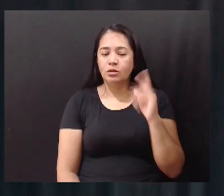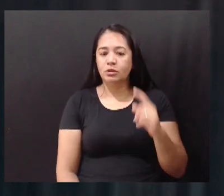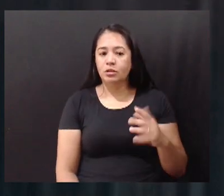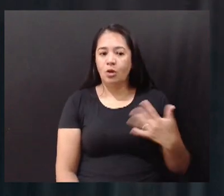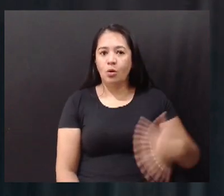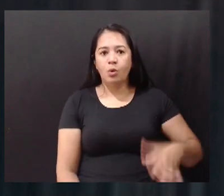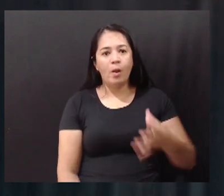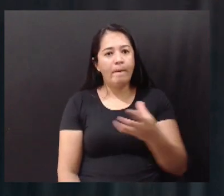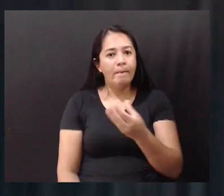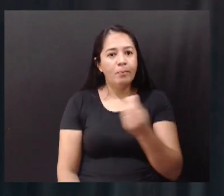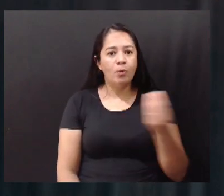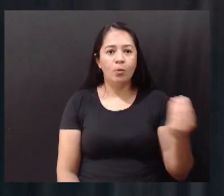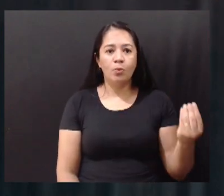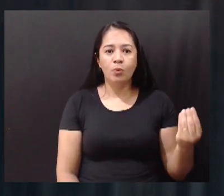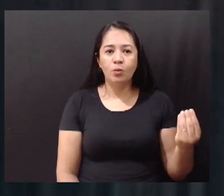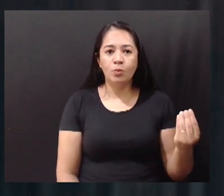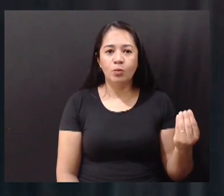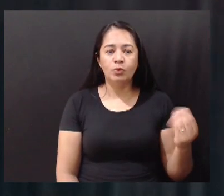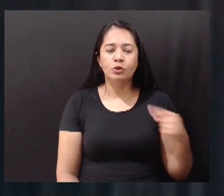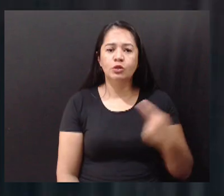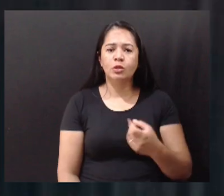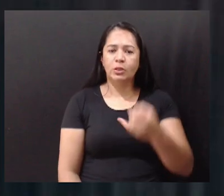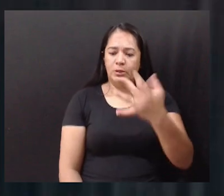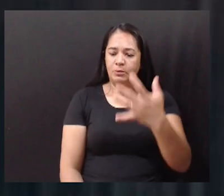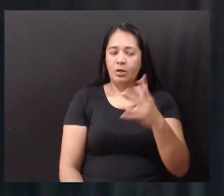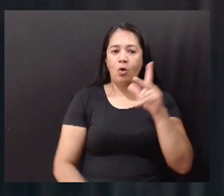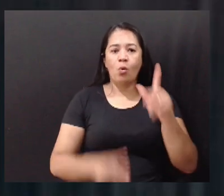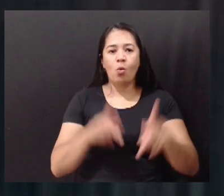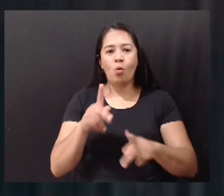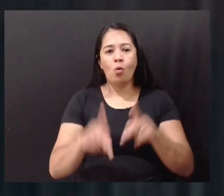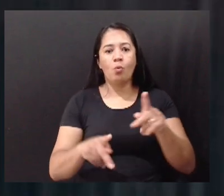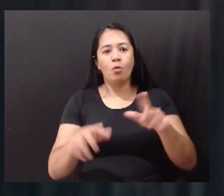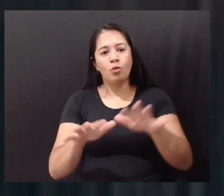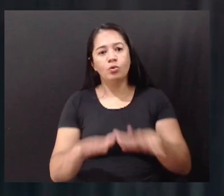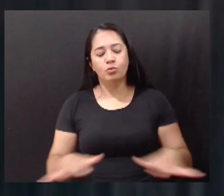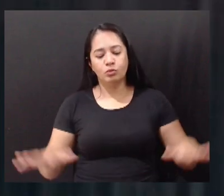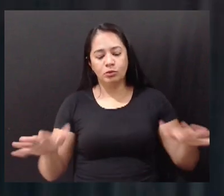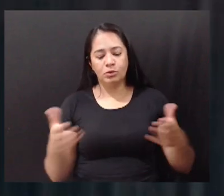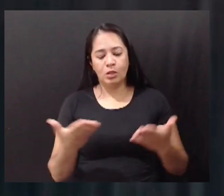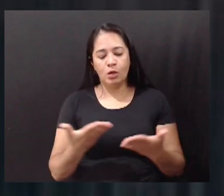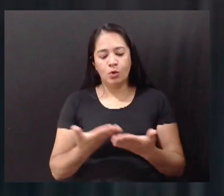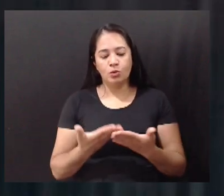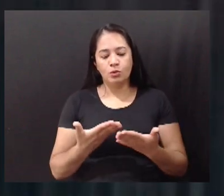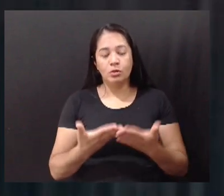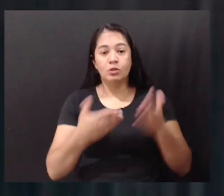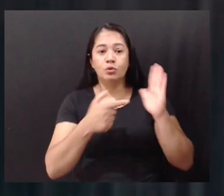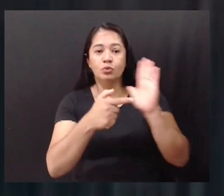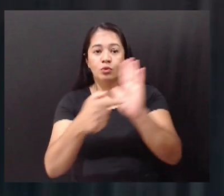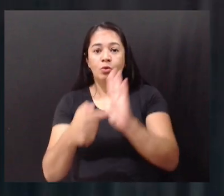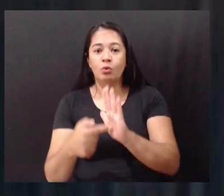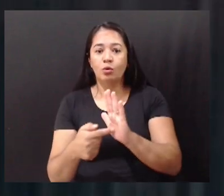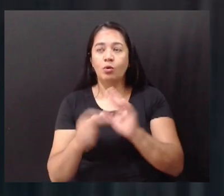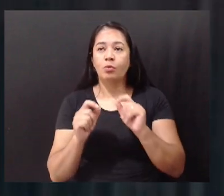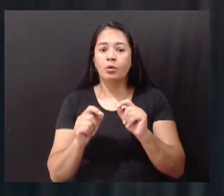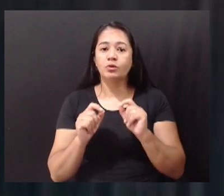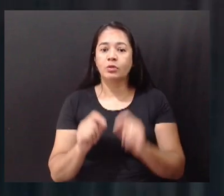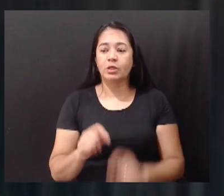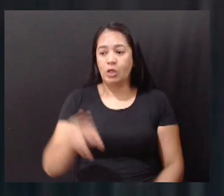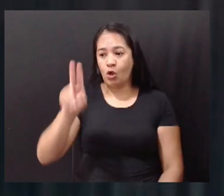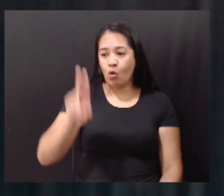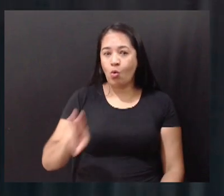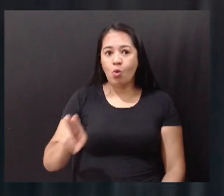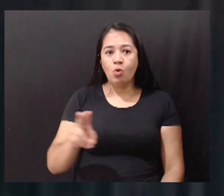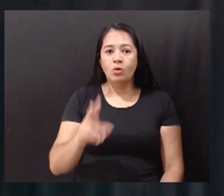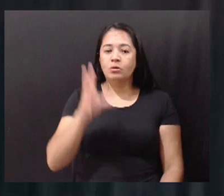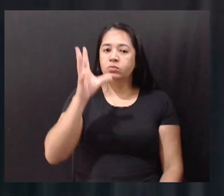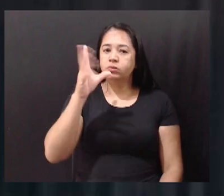Então, quando nós falamos da população geral, os estudos mostram que o uso excessivo, então não só a dependência,